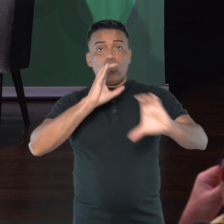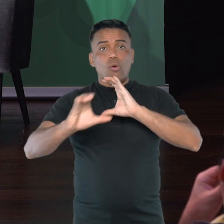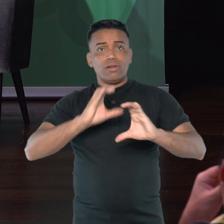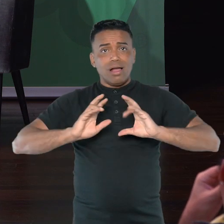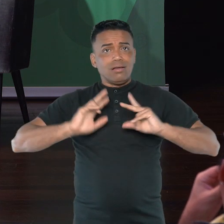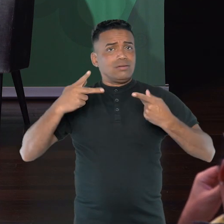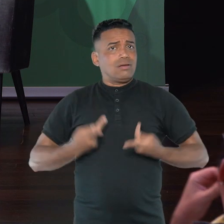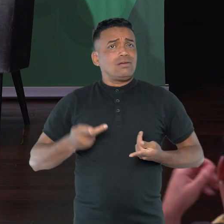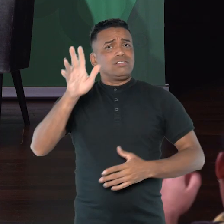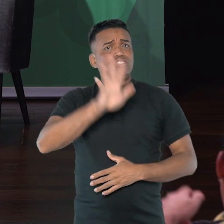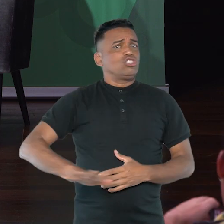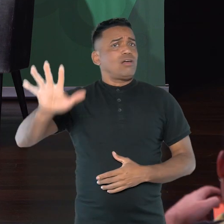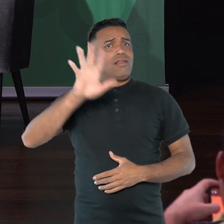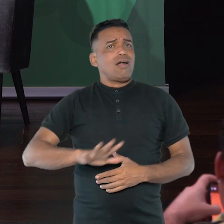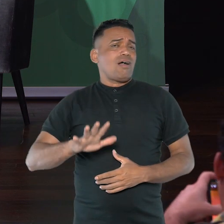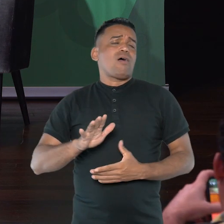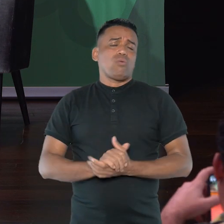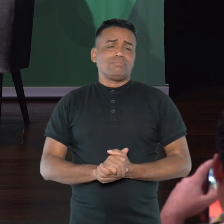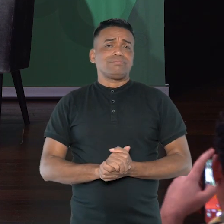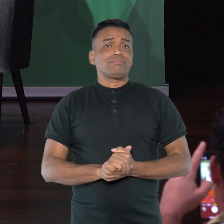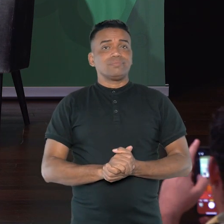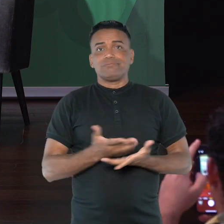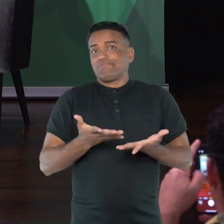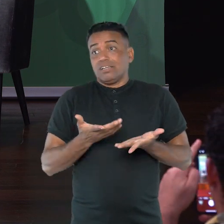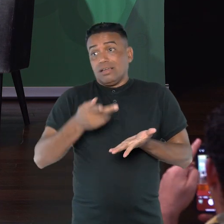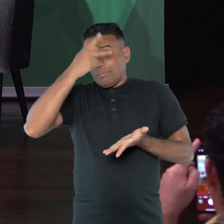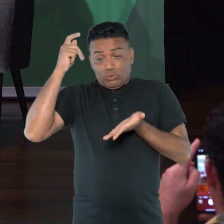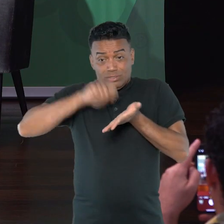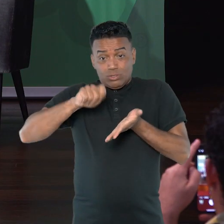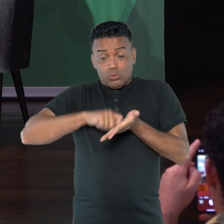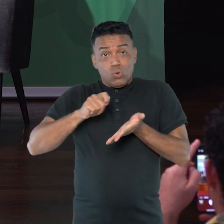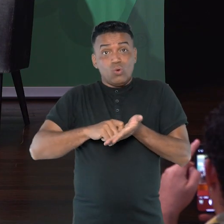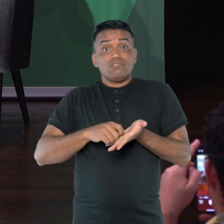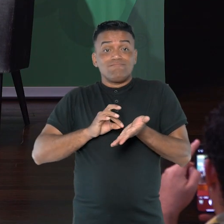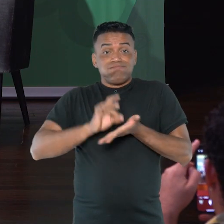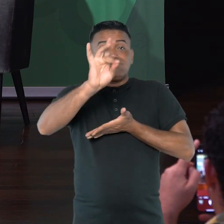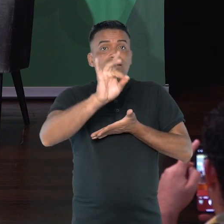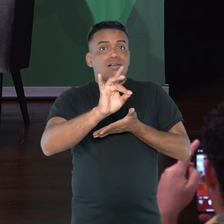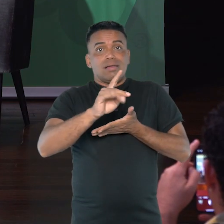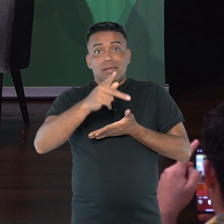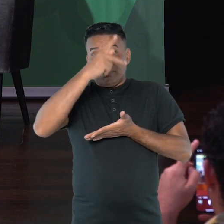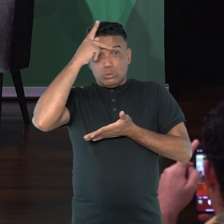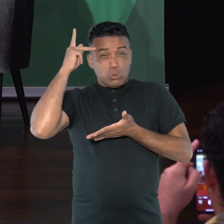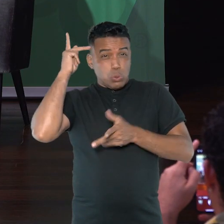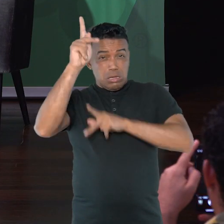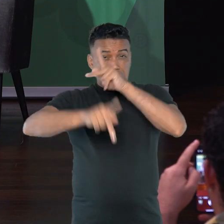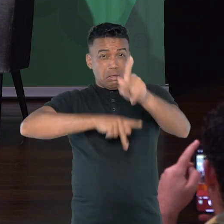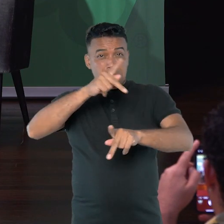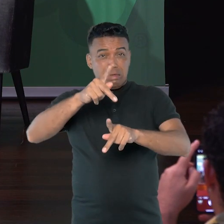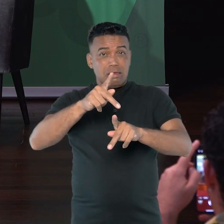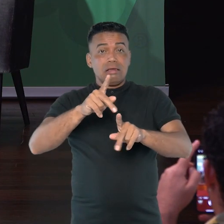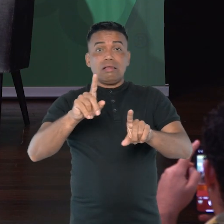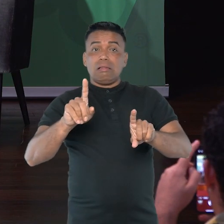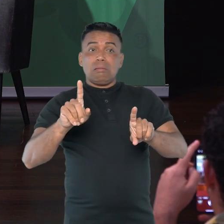os quais anda, no geral dos casos, malavindo. E embora não haja escritor que não sinta repugnância pela estultícia do público e o